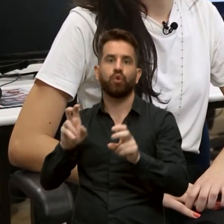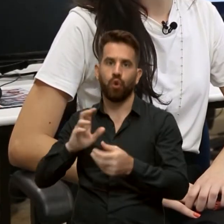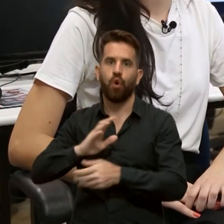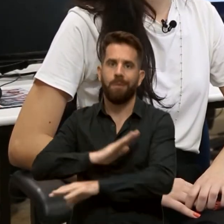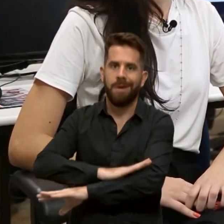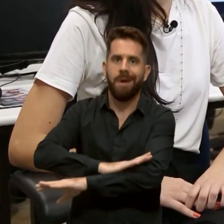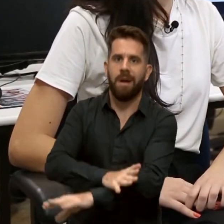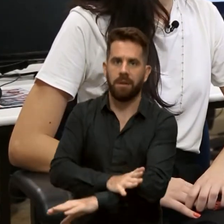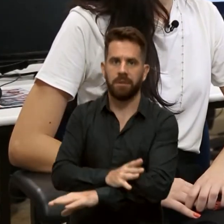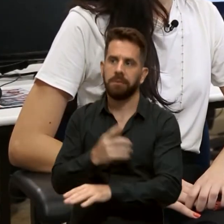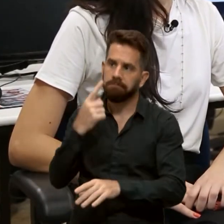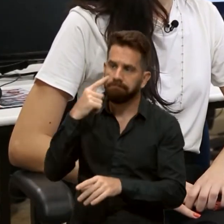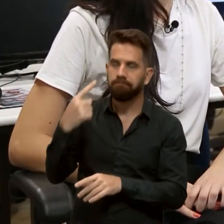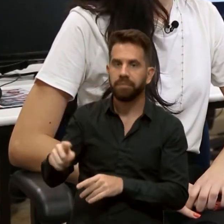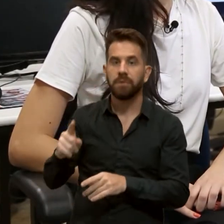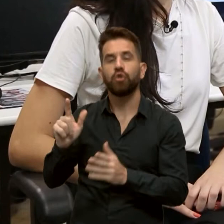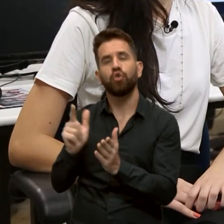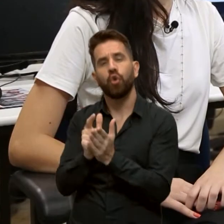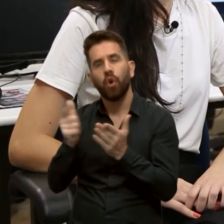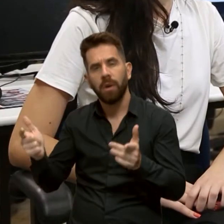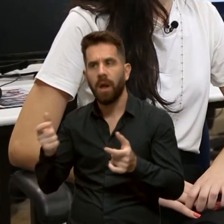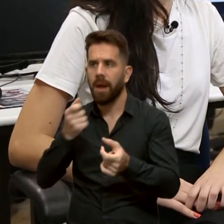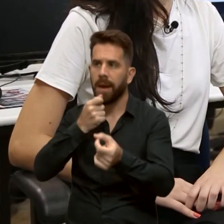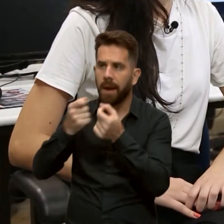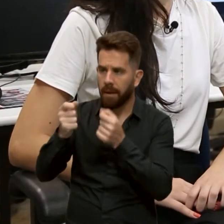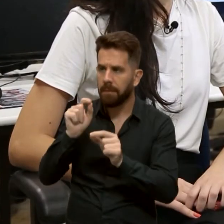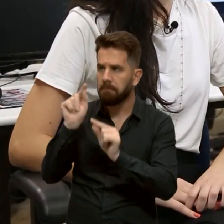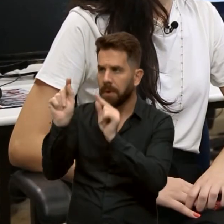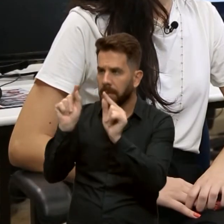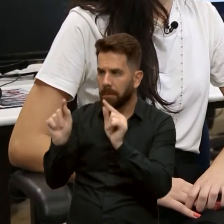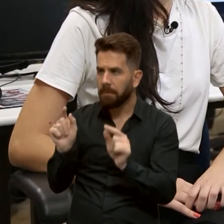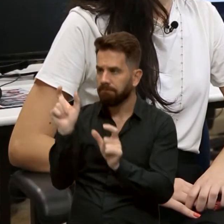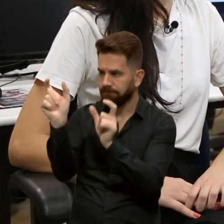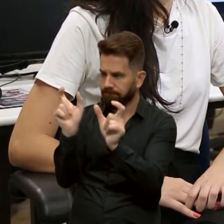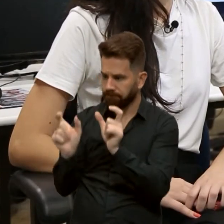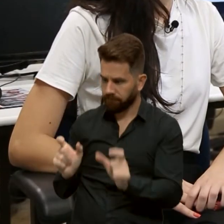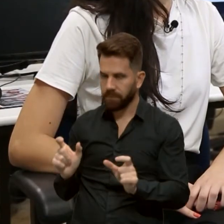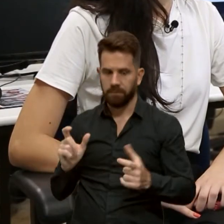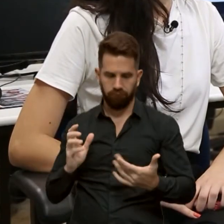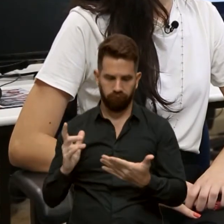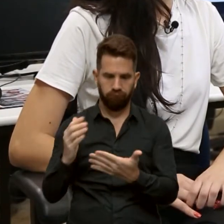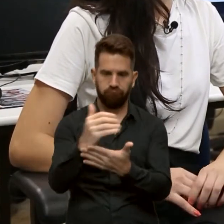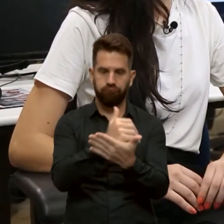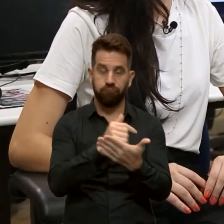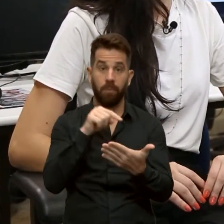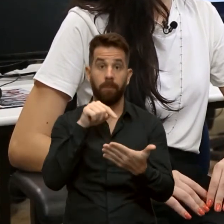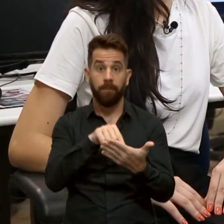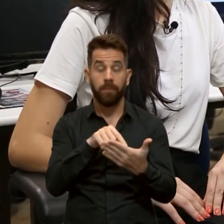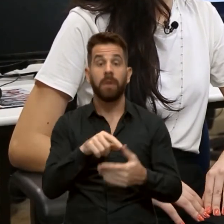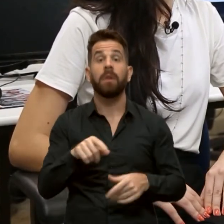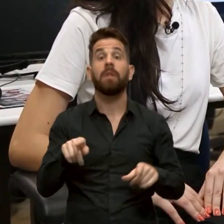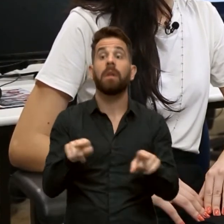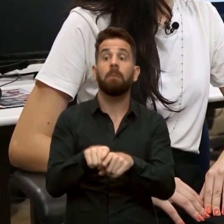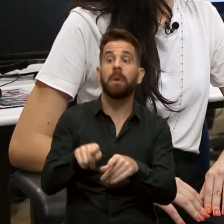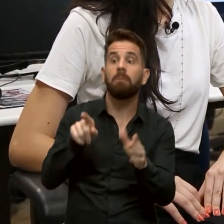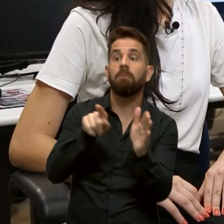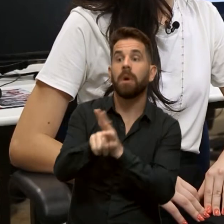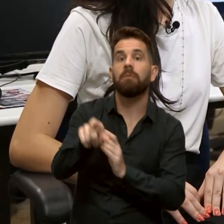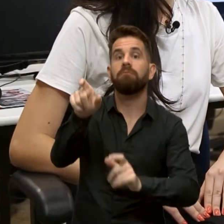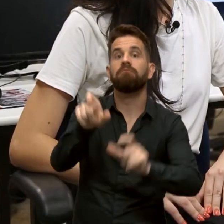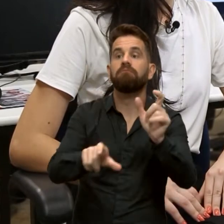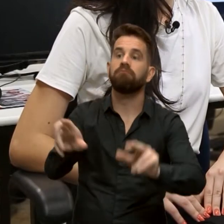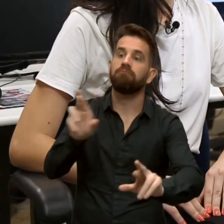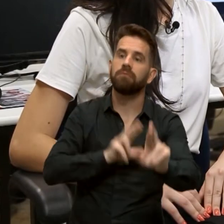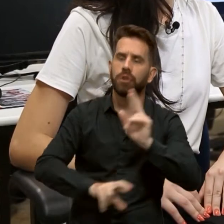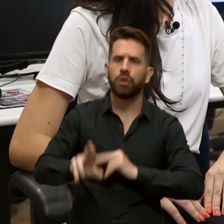e através de um questionário que a gente desenvolveu que perguntava para os respondentes se eles já haviam presenciado algum caso